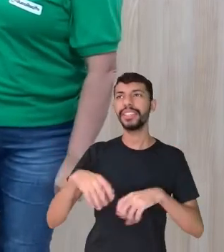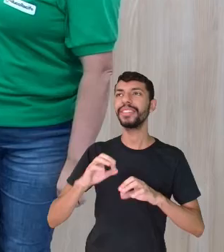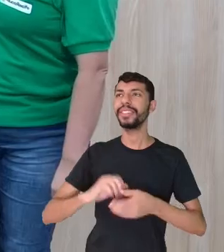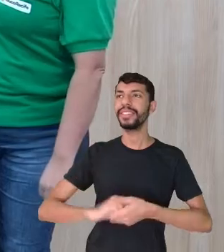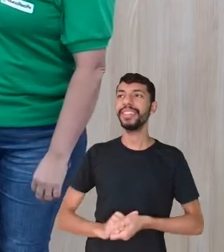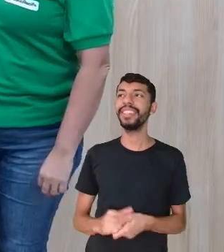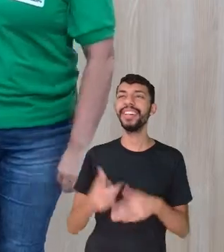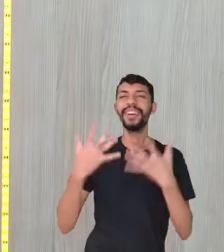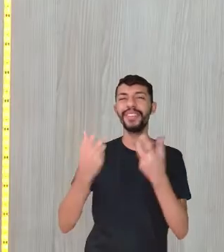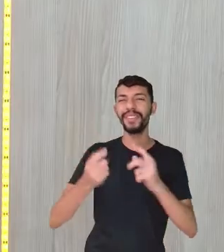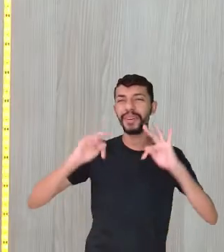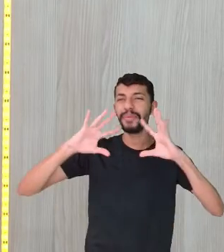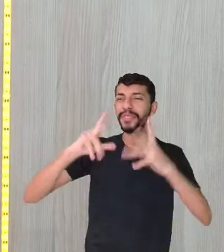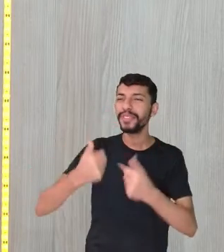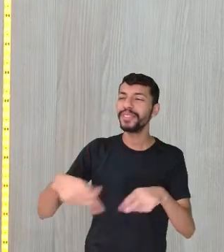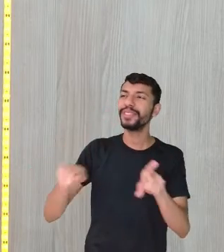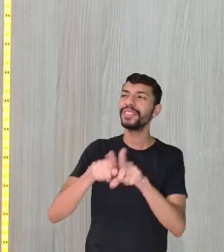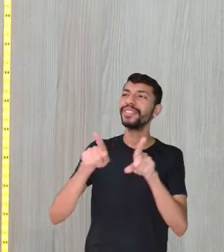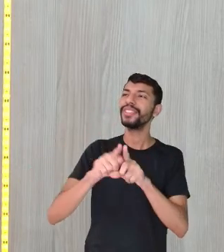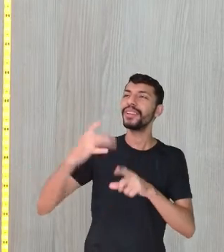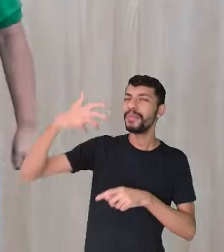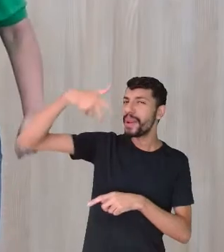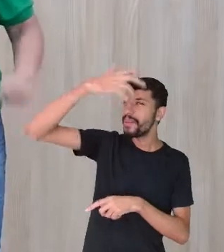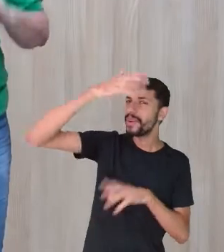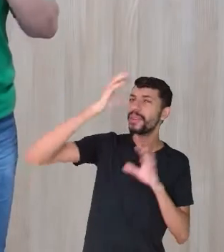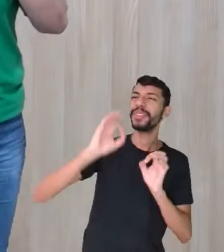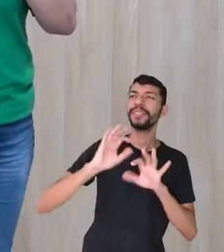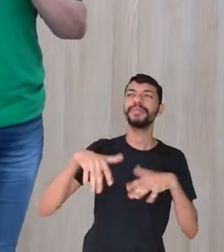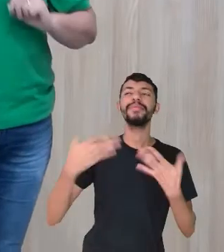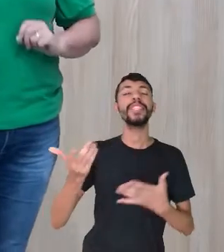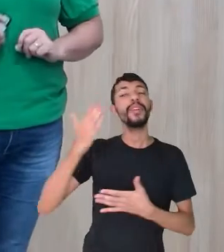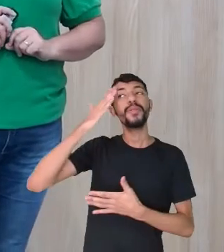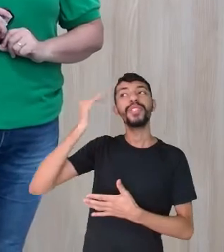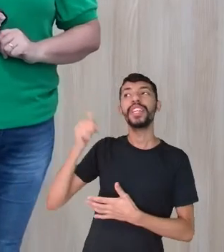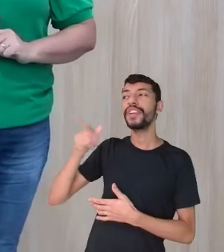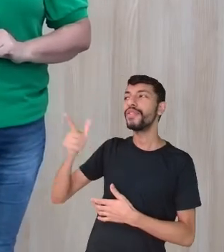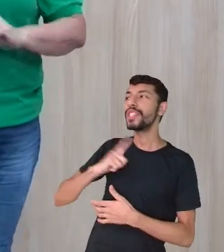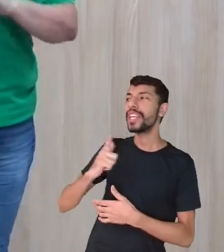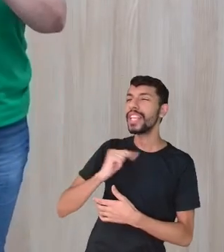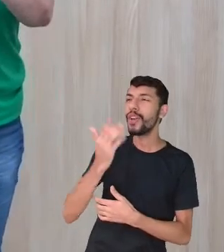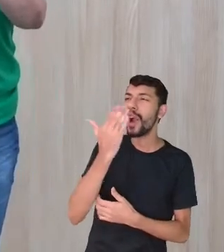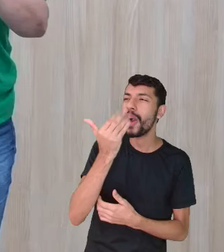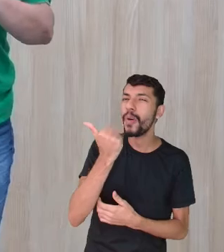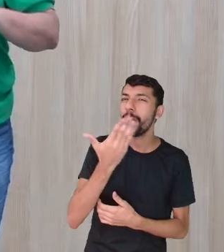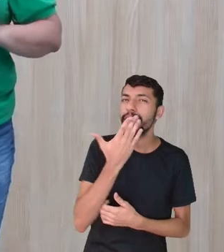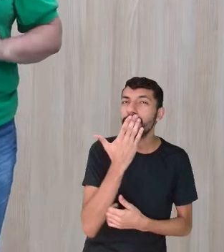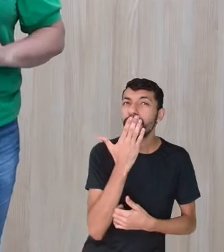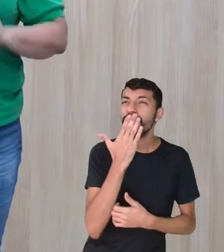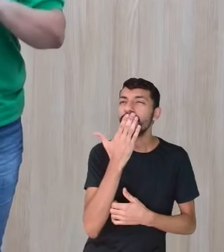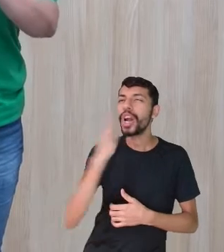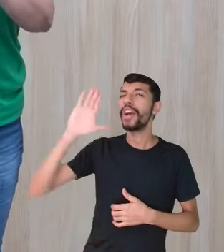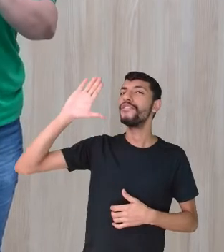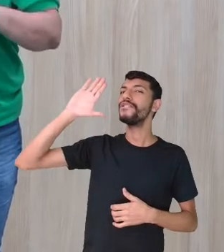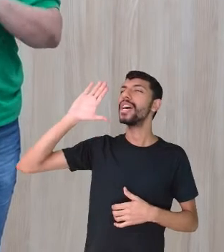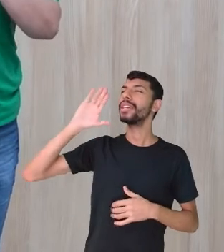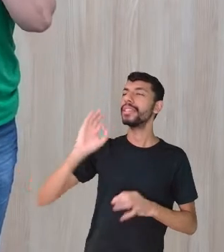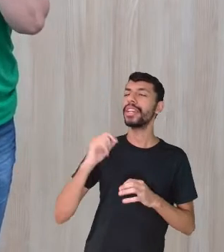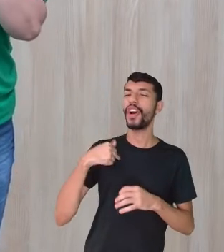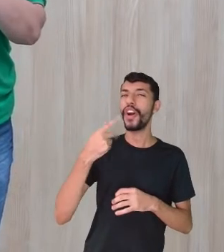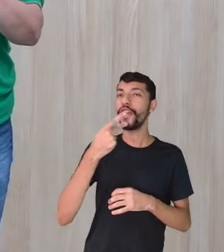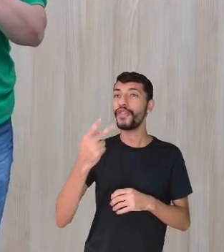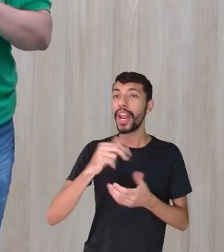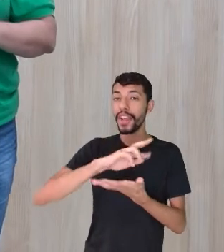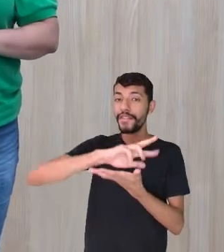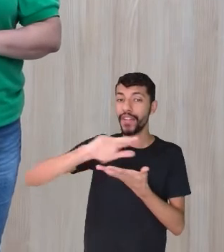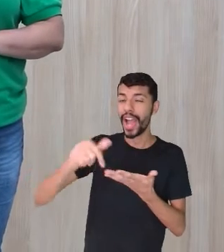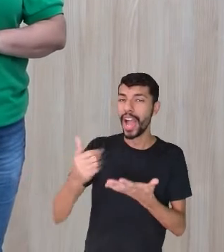Bruno, inclusive. Então, eu sei que você tem um prato predileto, quem não tem, né? Eu falei aqui das pamonhas, canjica, bolo